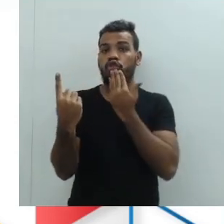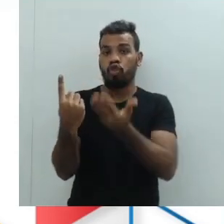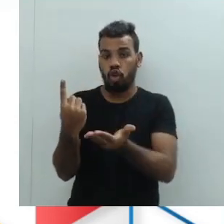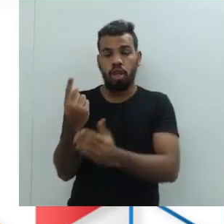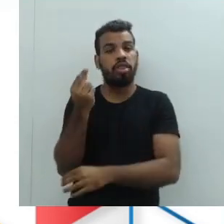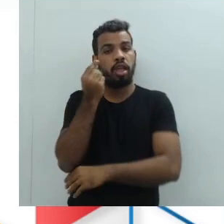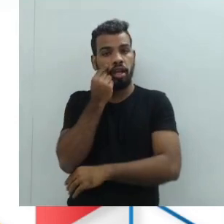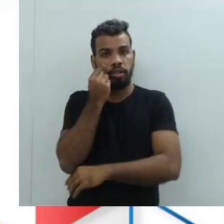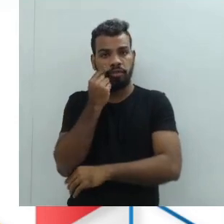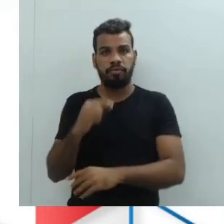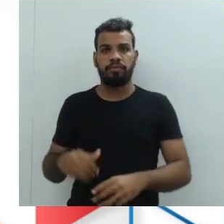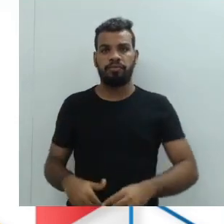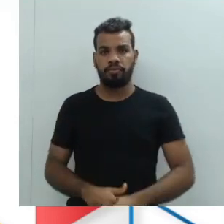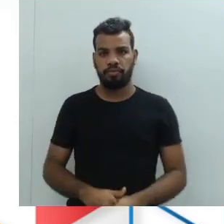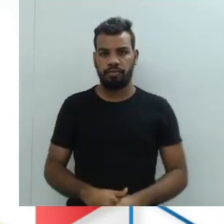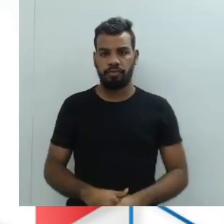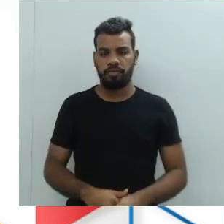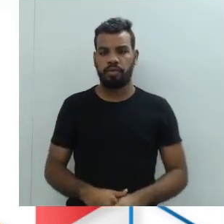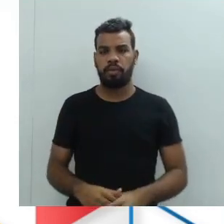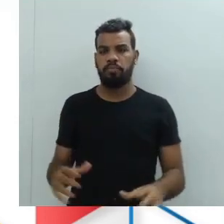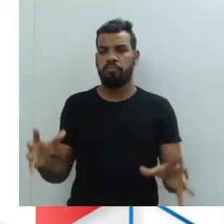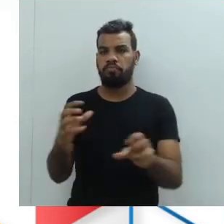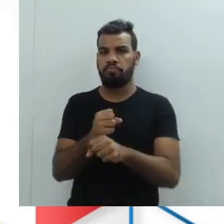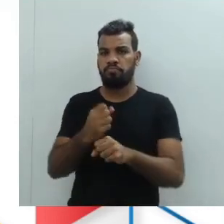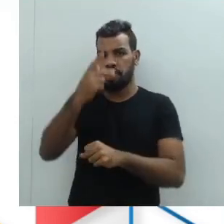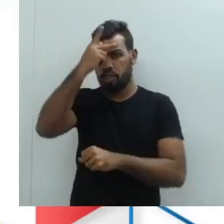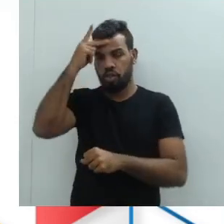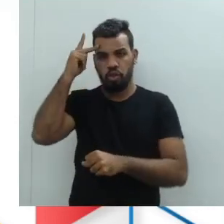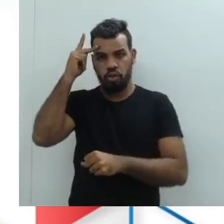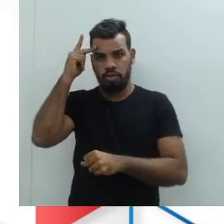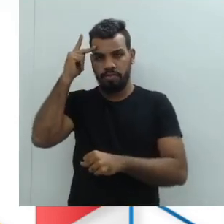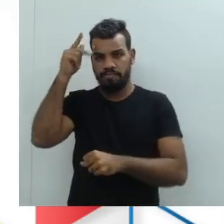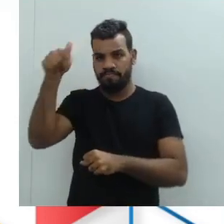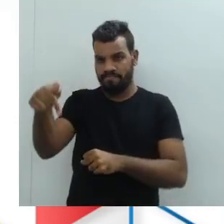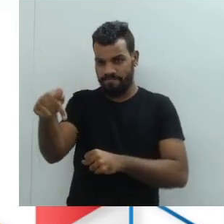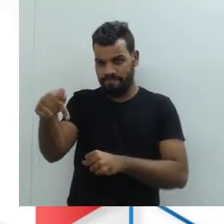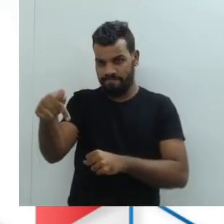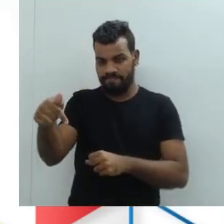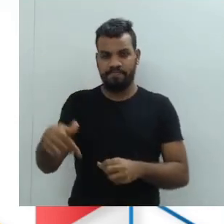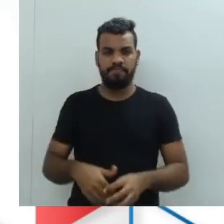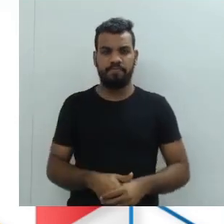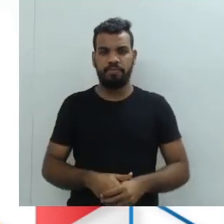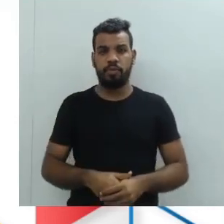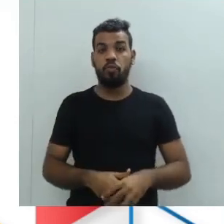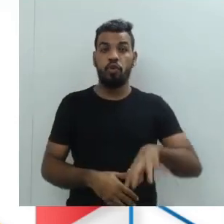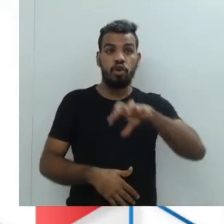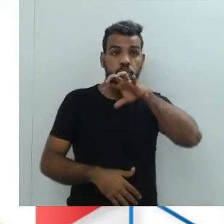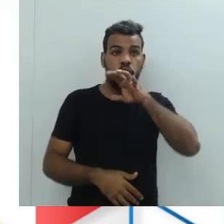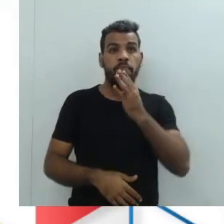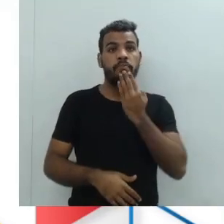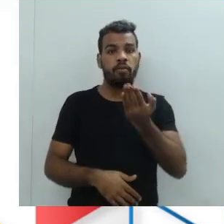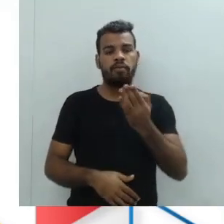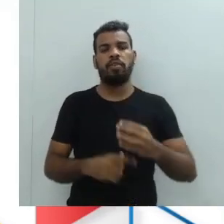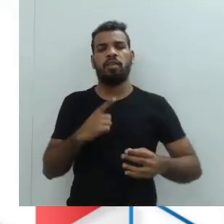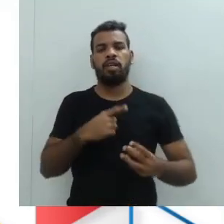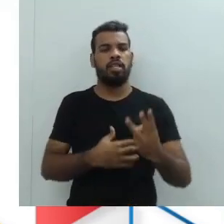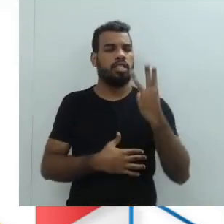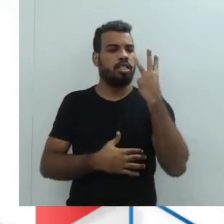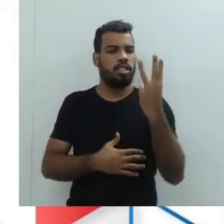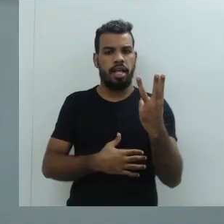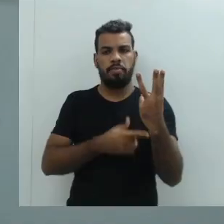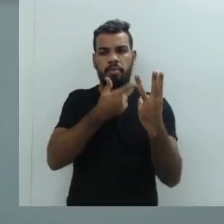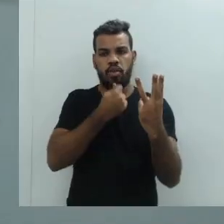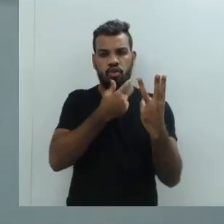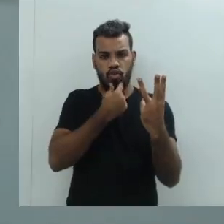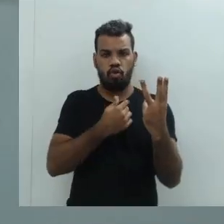Náutico, um total de 7 pessoas. Já quem torce pelo esporte, você tem 3